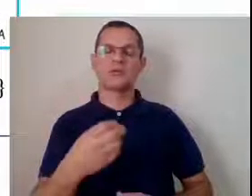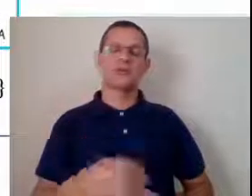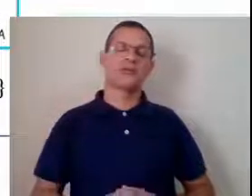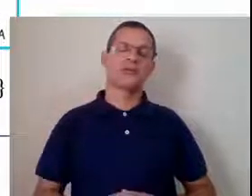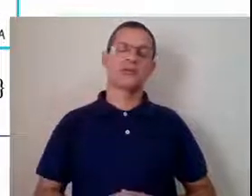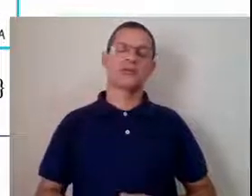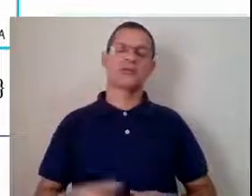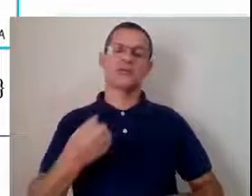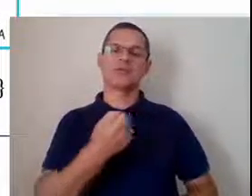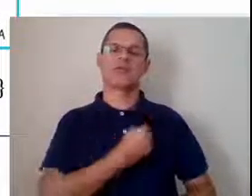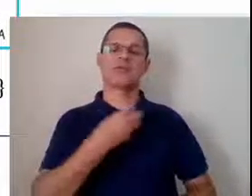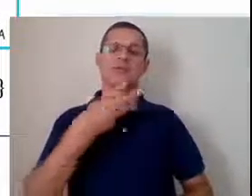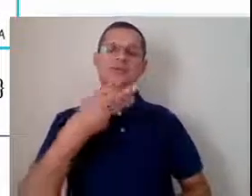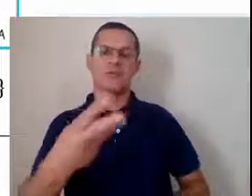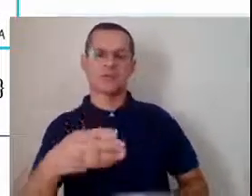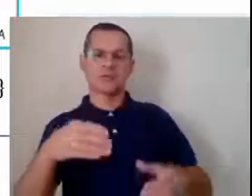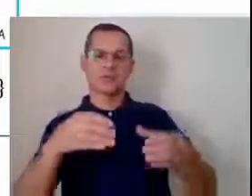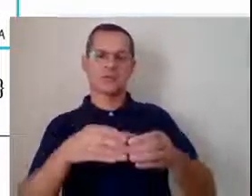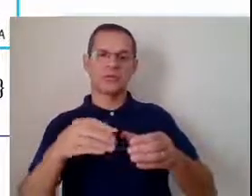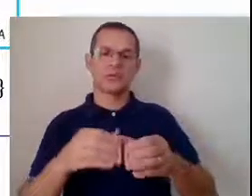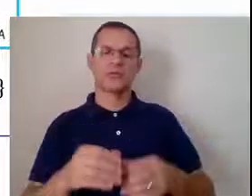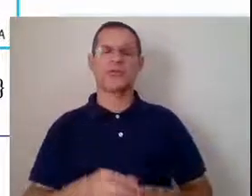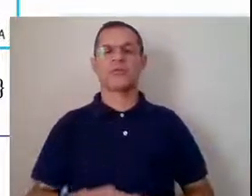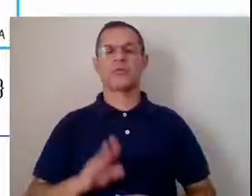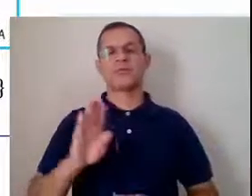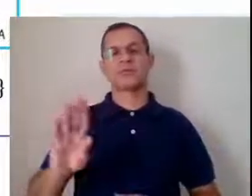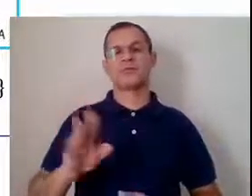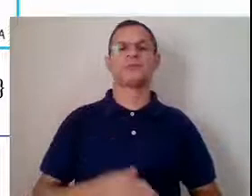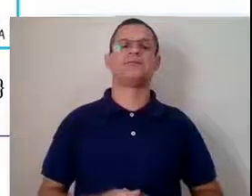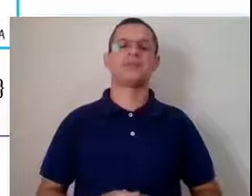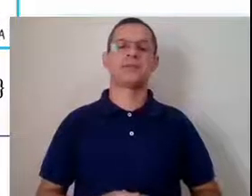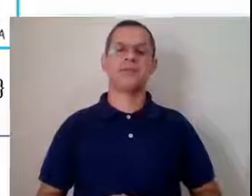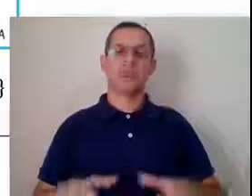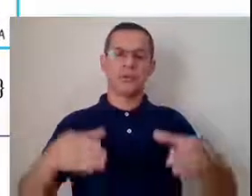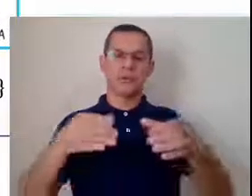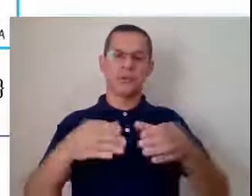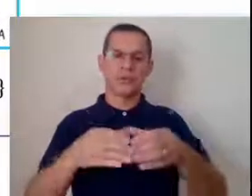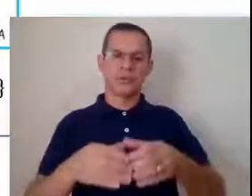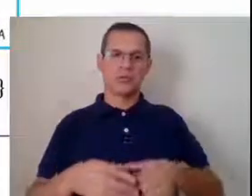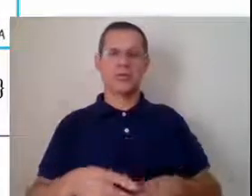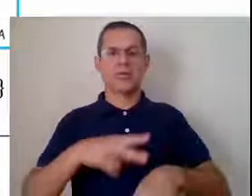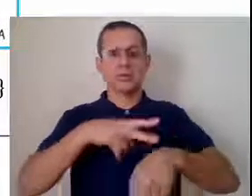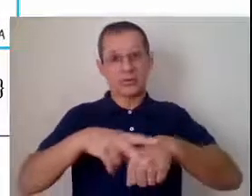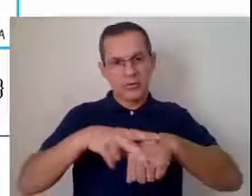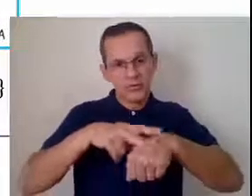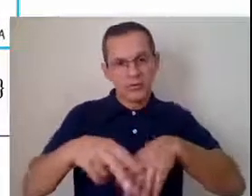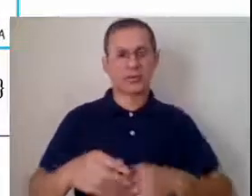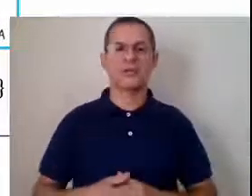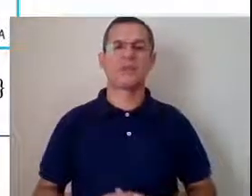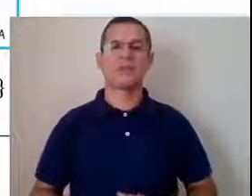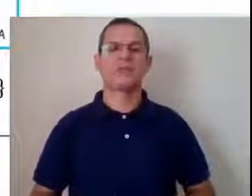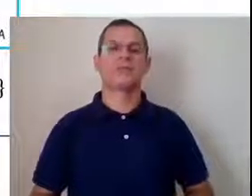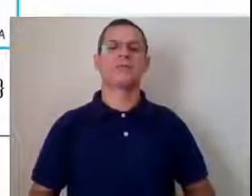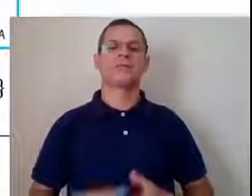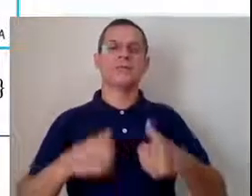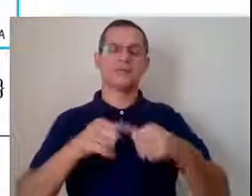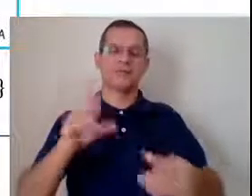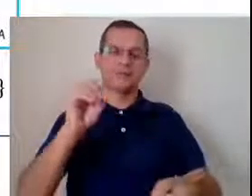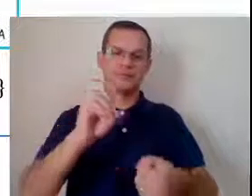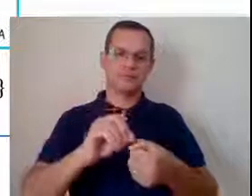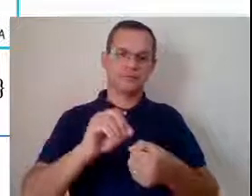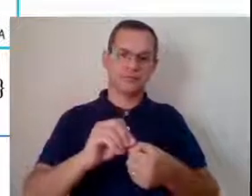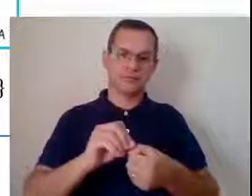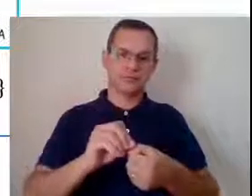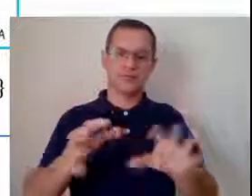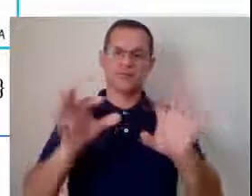e com o número 3 do conjunto B. Tá? O conjunto verde aqui está fazendo